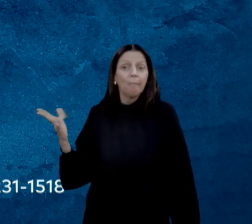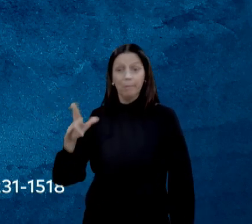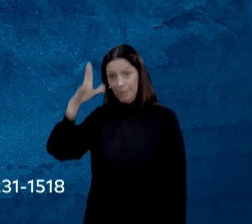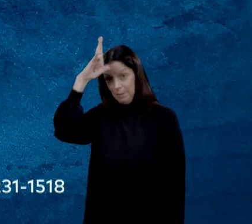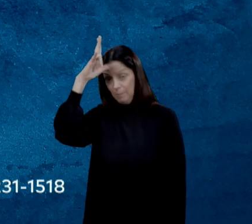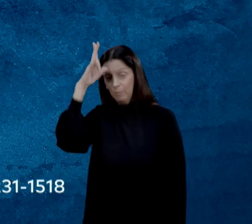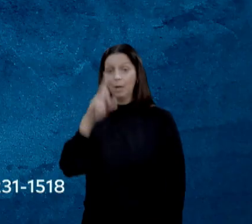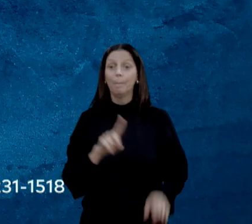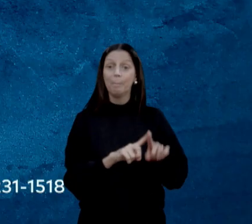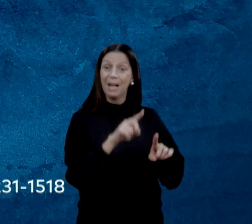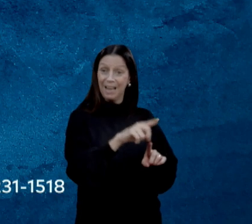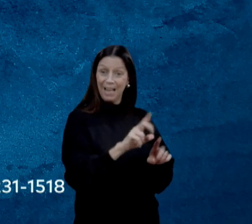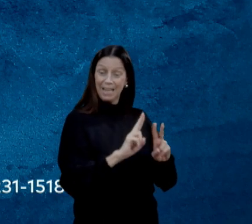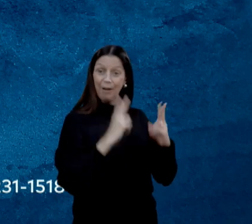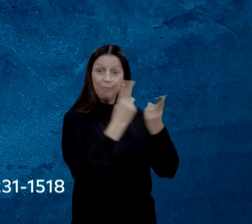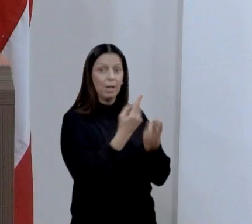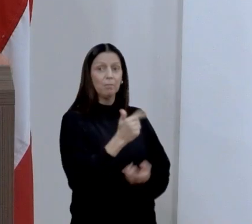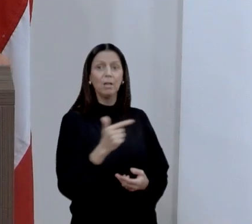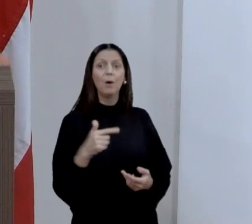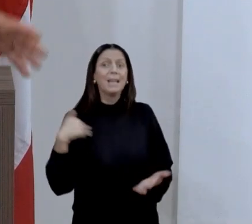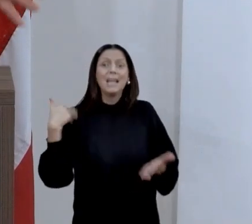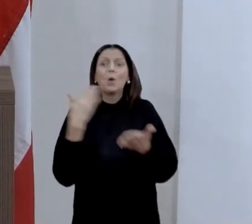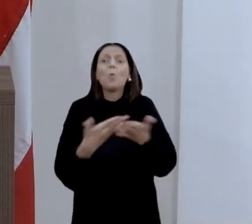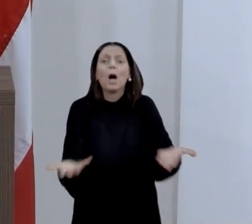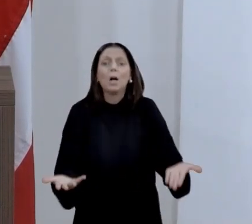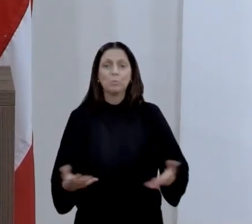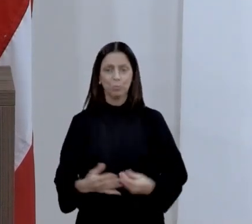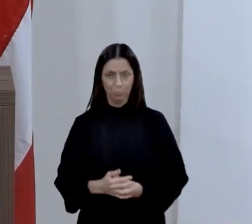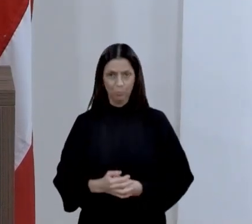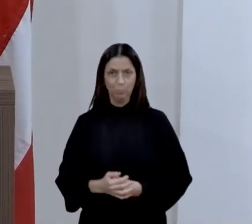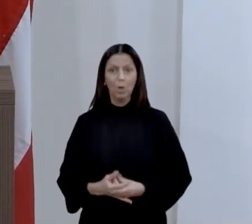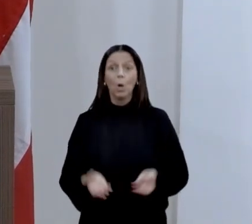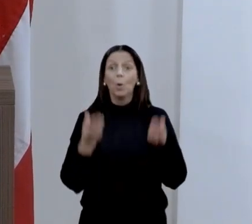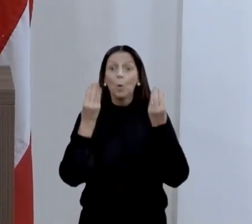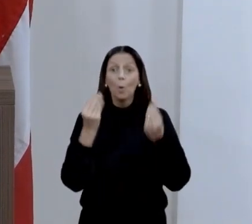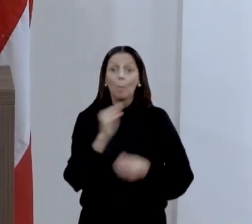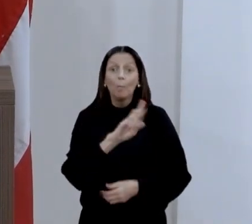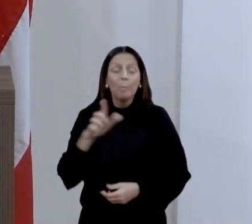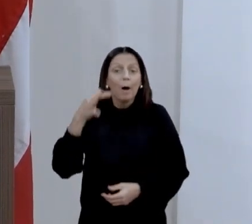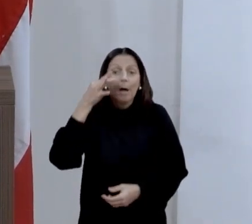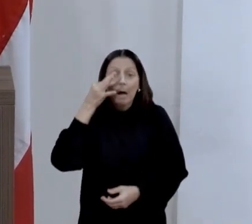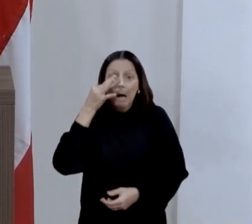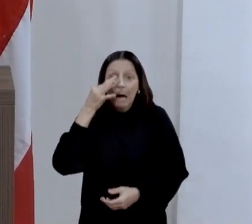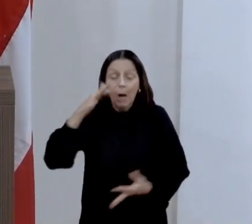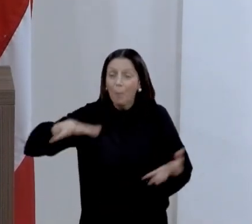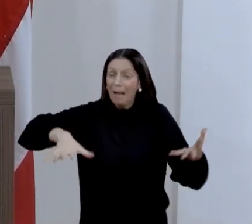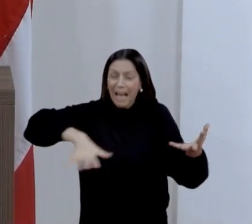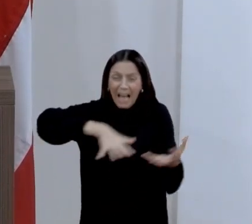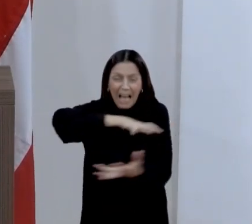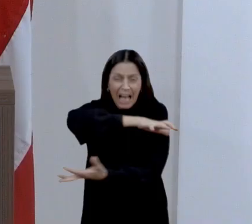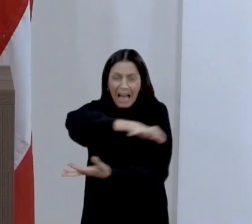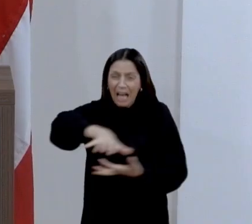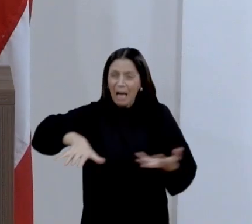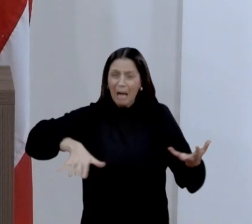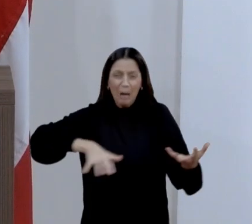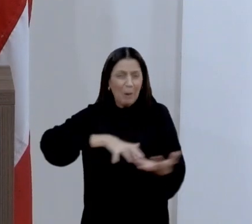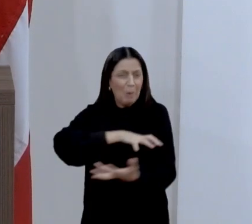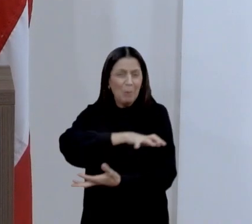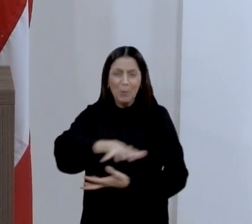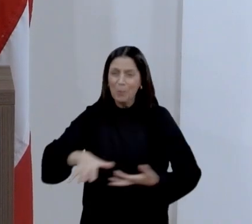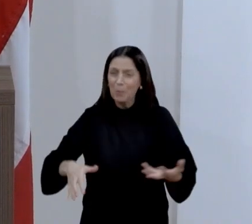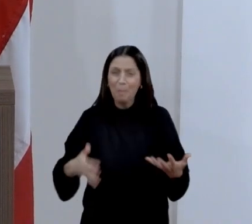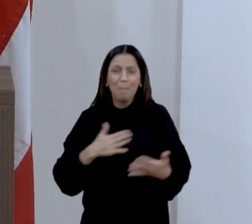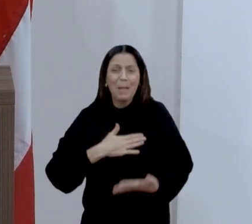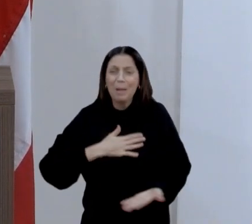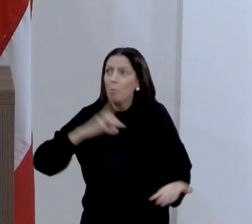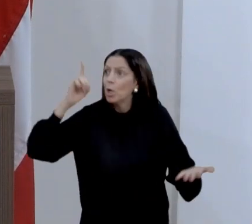E por aí vai. Até quando isso aí? Olha que ponto que chegou Blumenau. Né? Chegou num caos assim, numa situação que, pelo